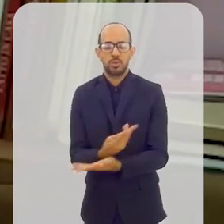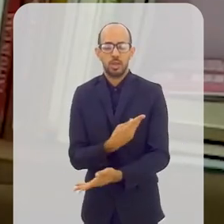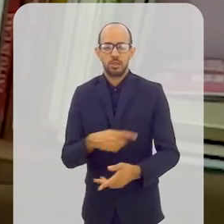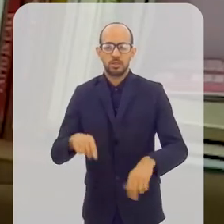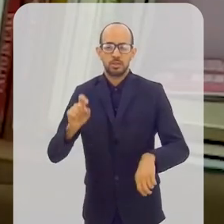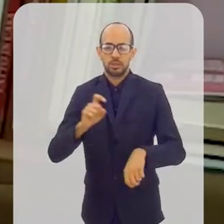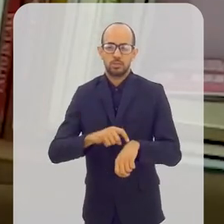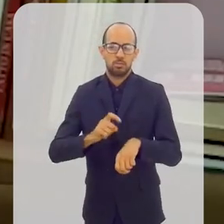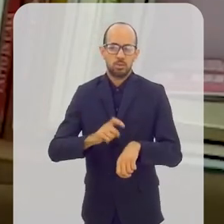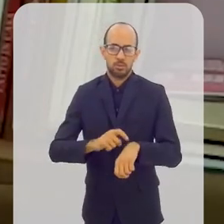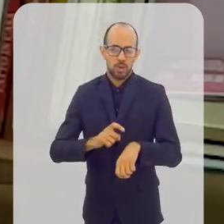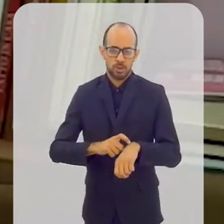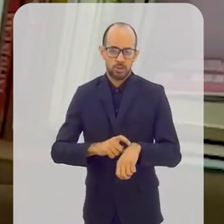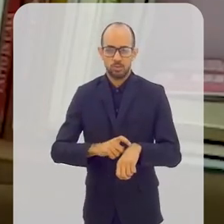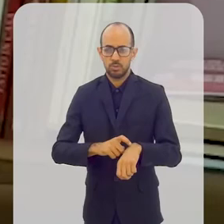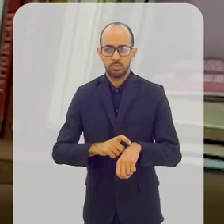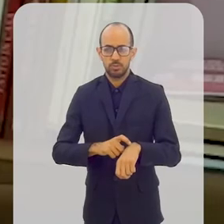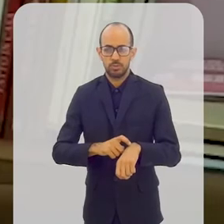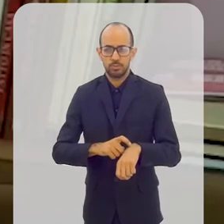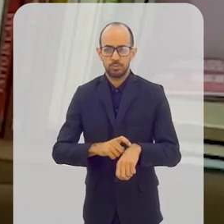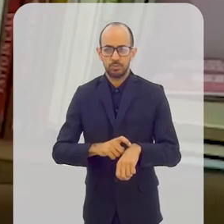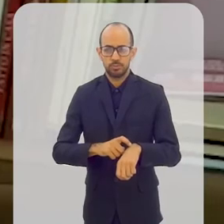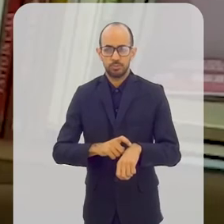durante essa